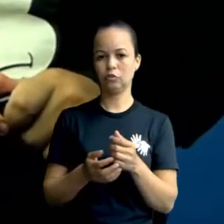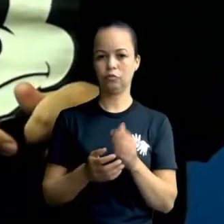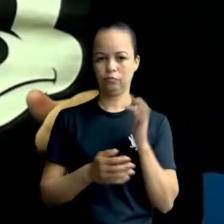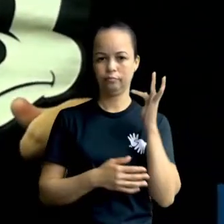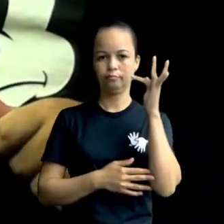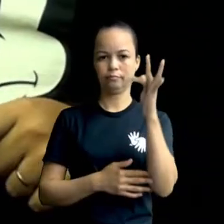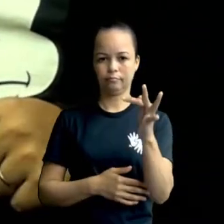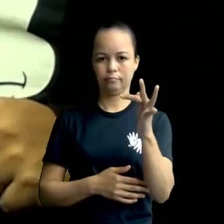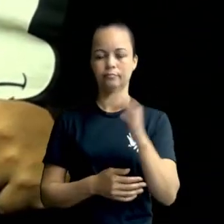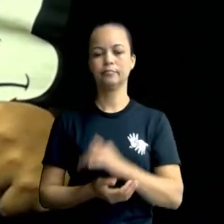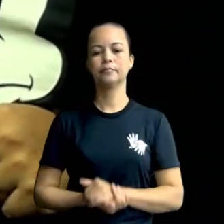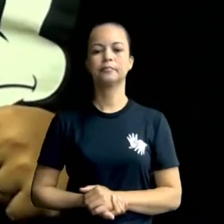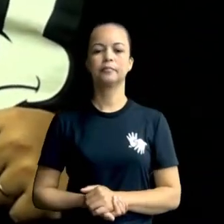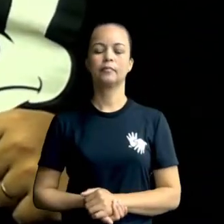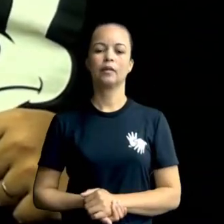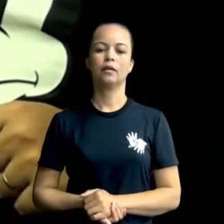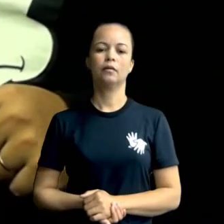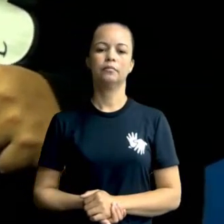o futuro.